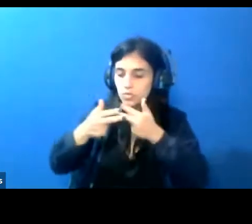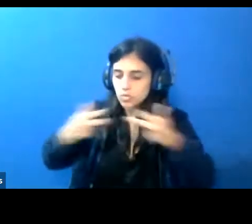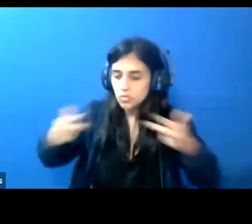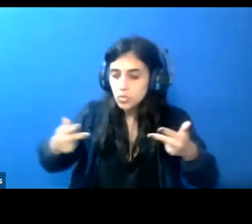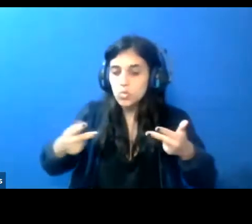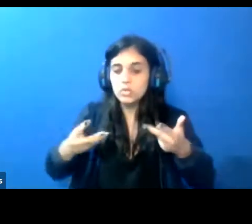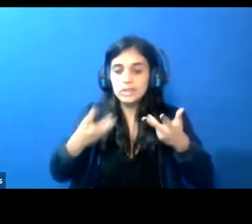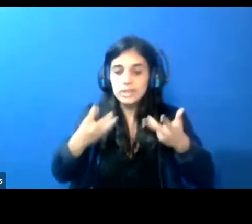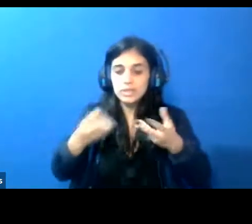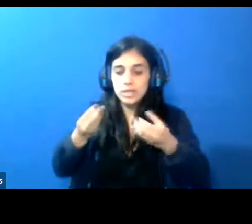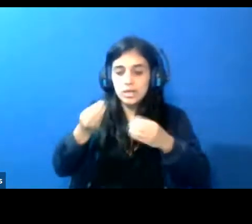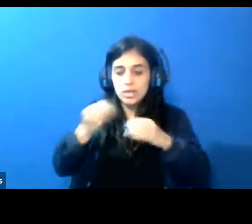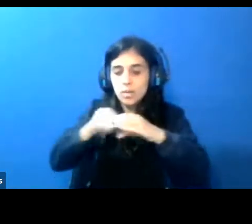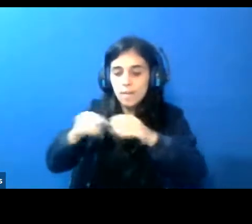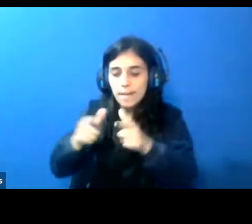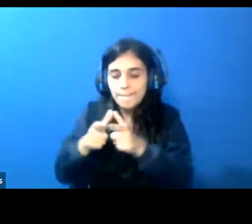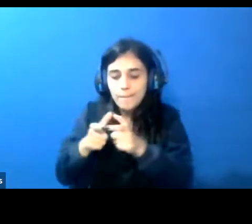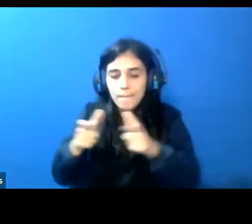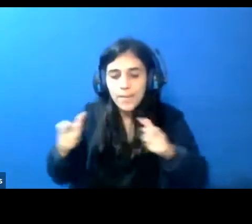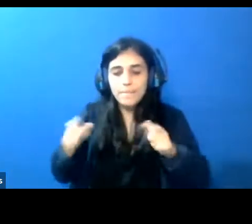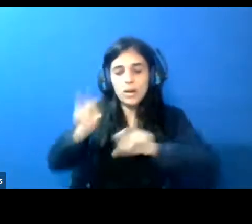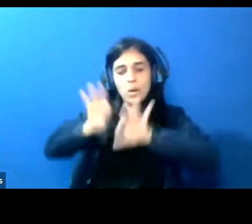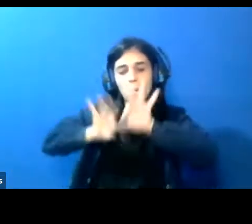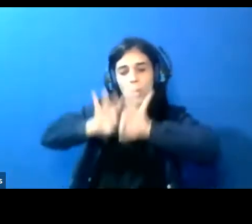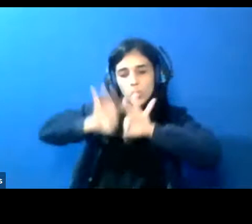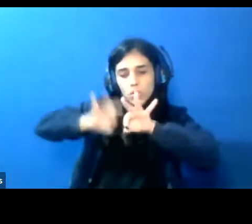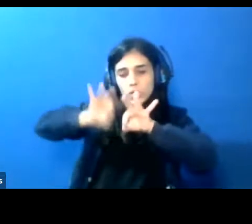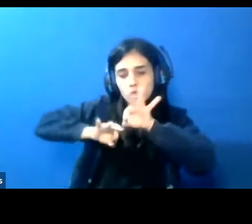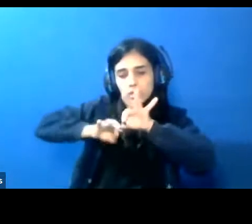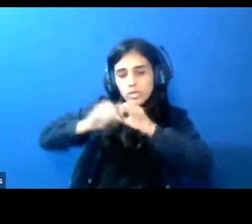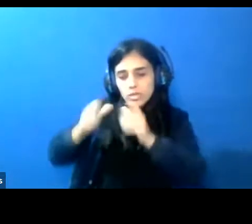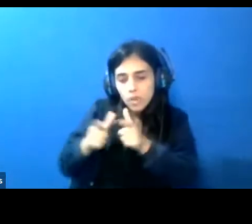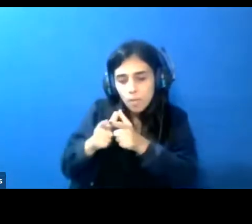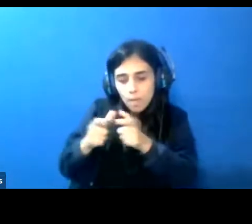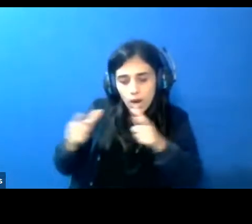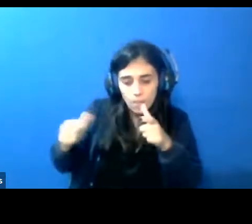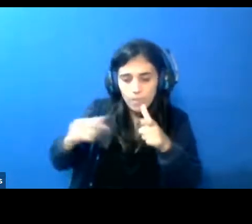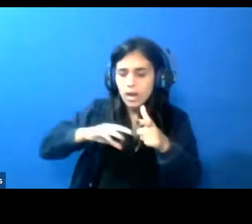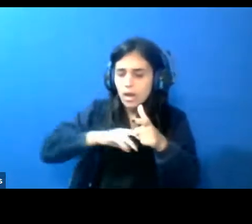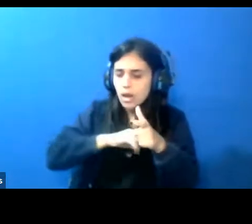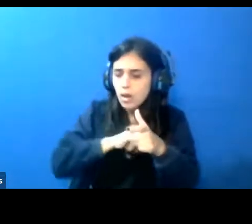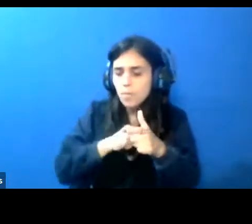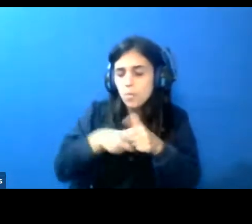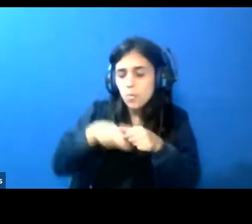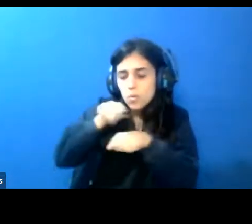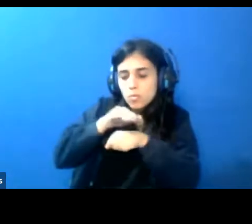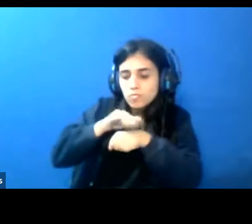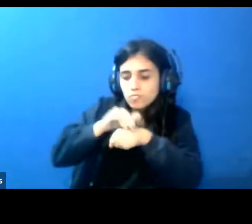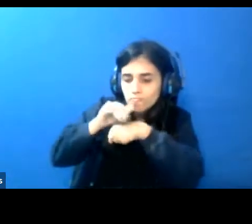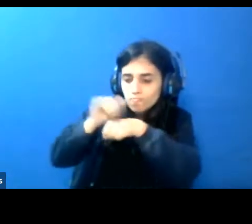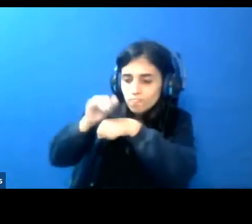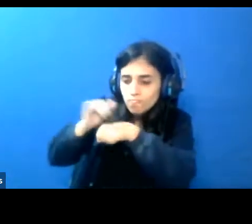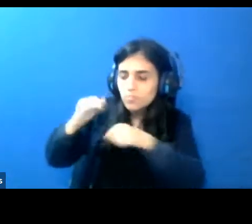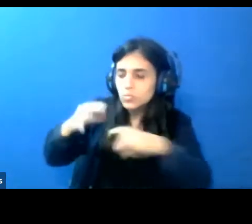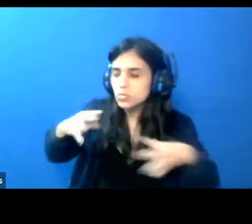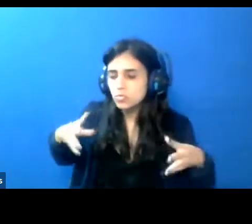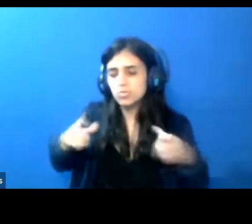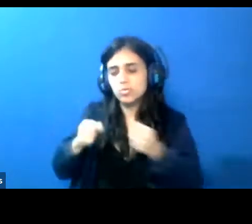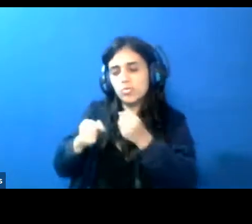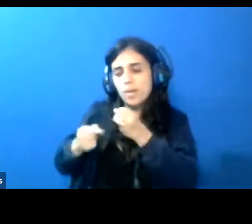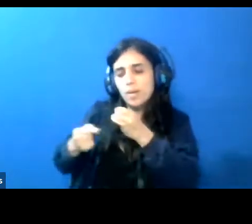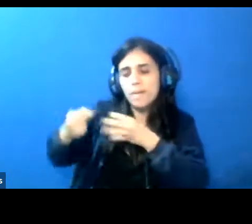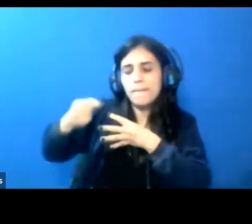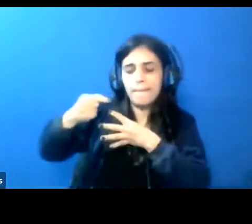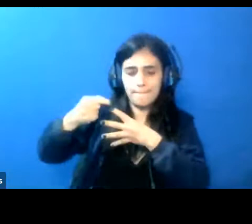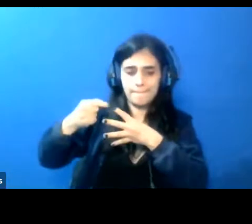elas, organiza a produção com muito carinho, com muito amor, com cuidado no todo na biodiversidade e